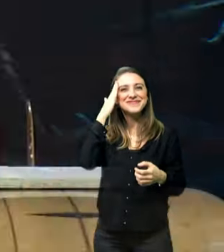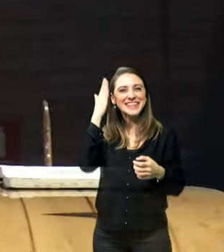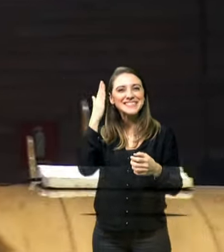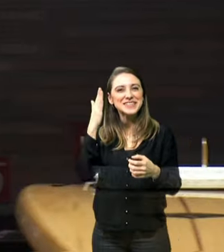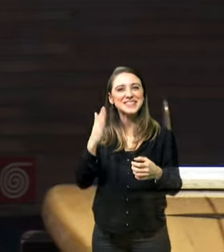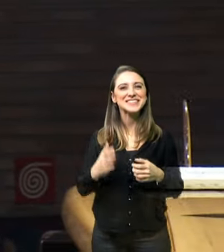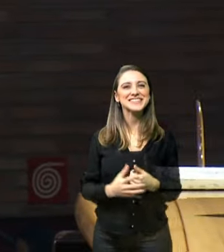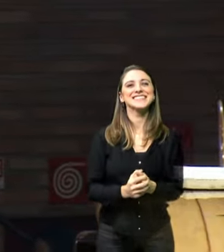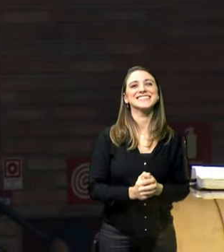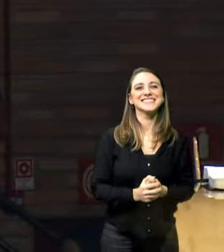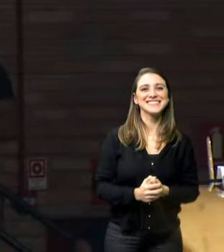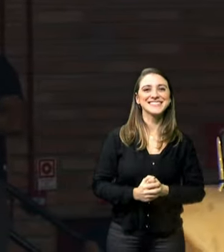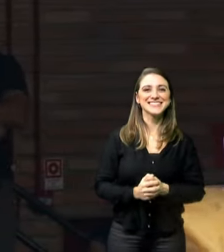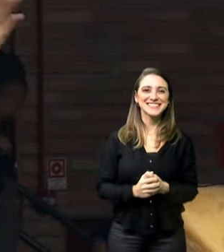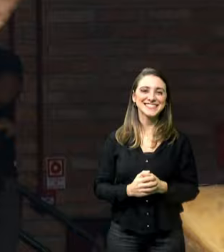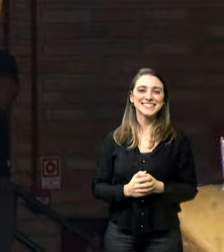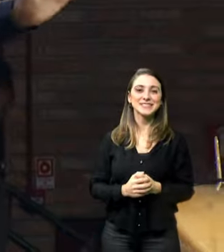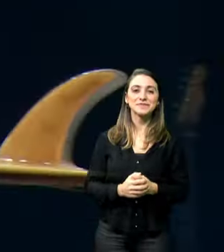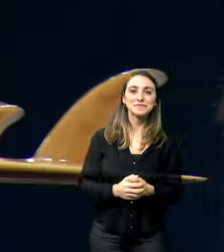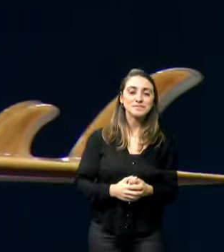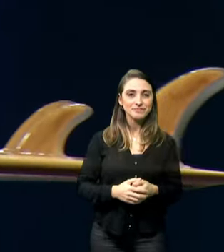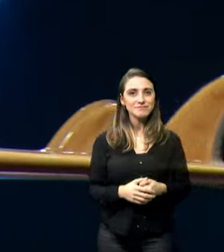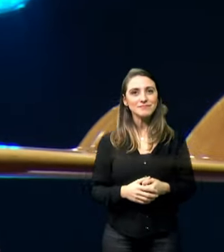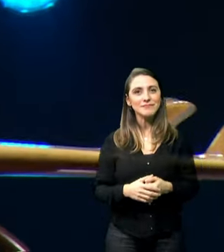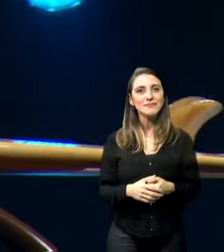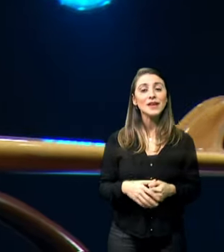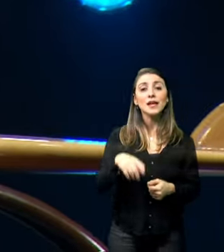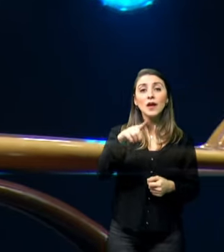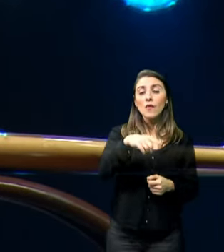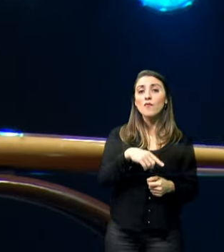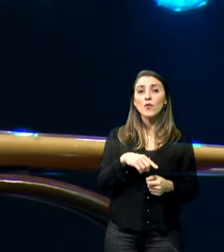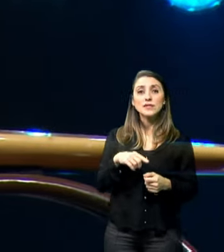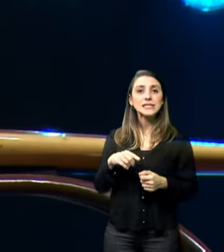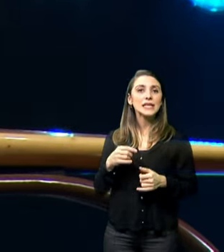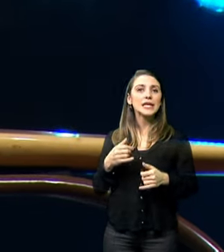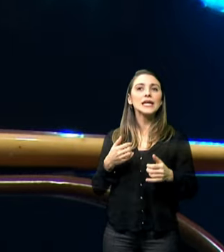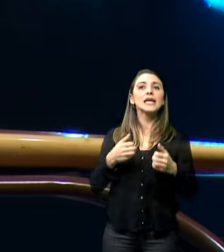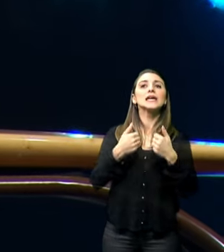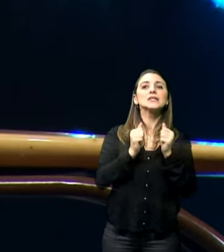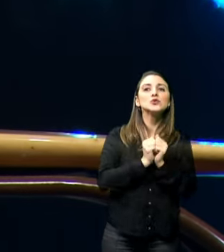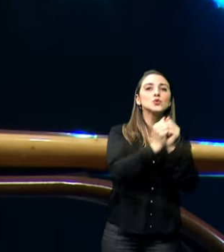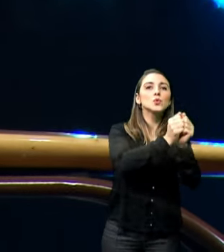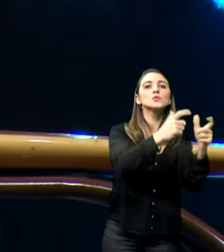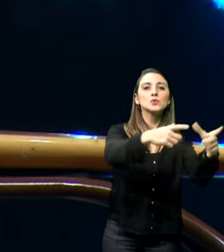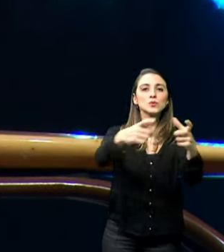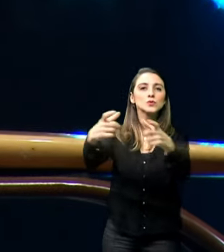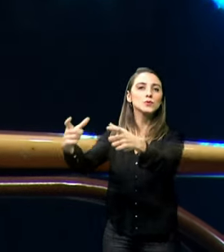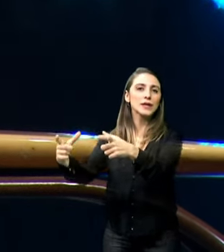Não precisa nada disso. Você sair com a pessoa para lá e para cá, não vai dar para sair, não.